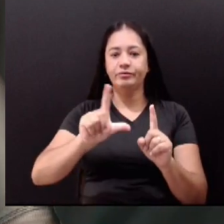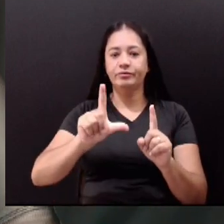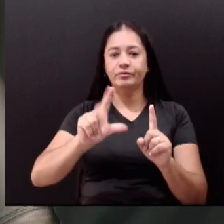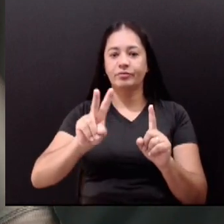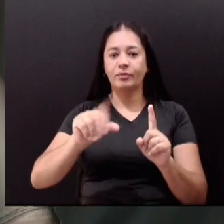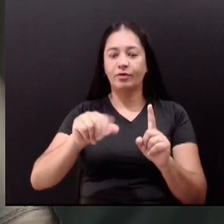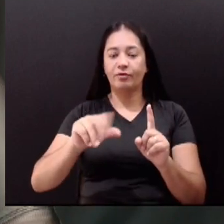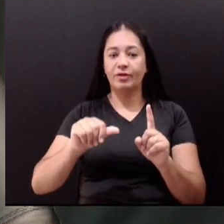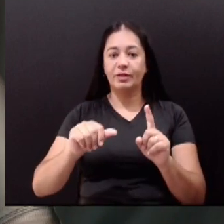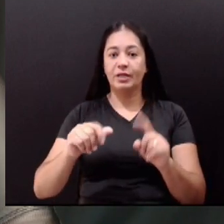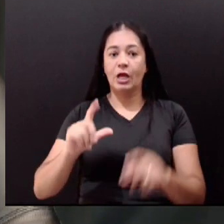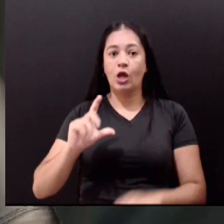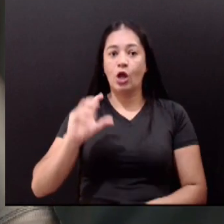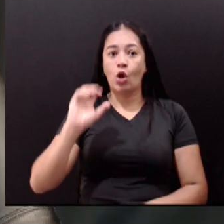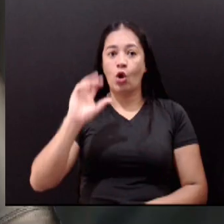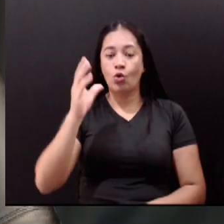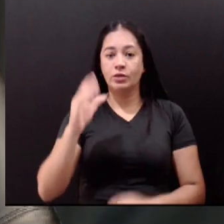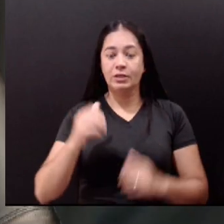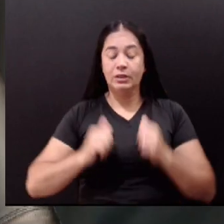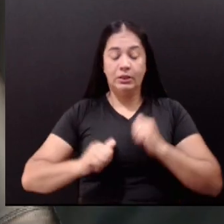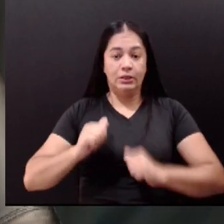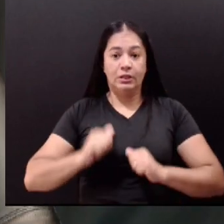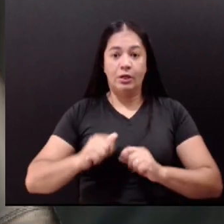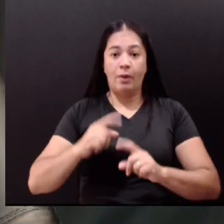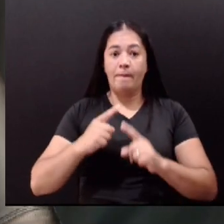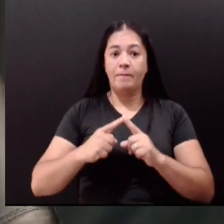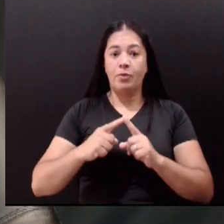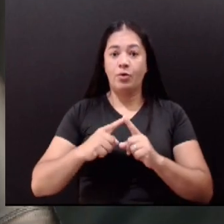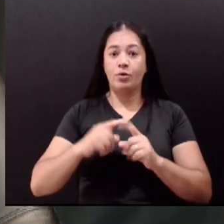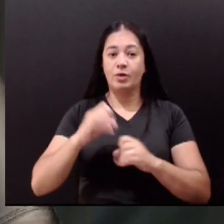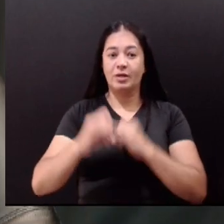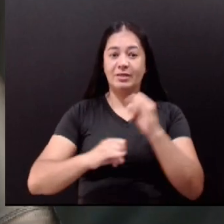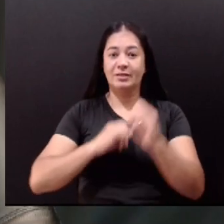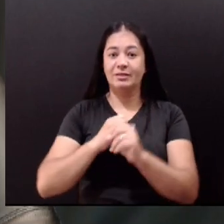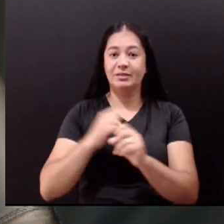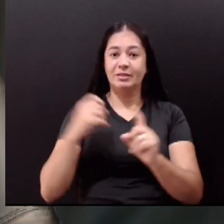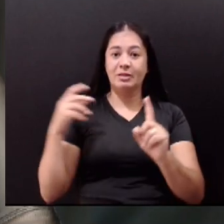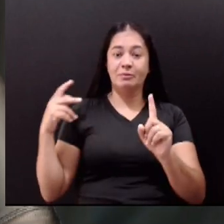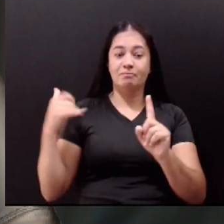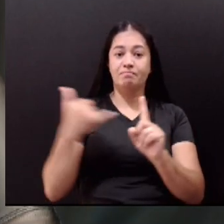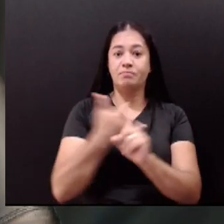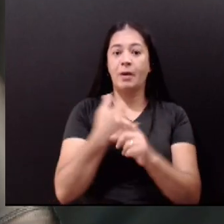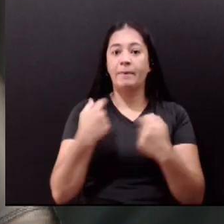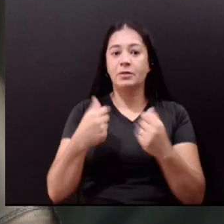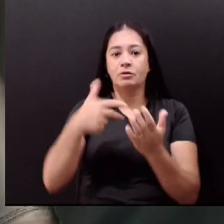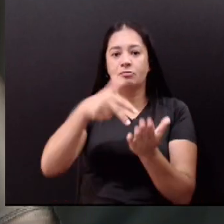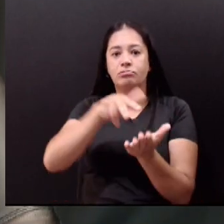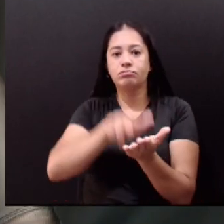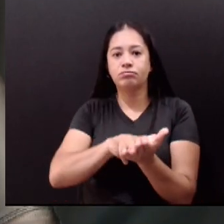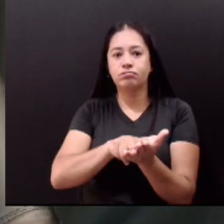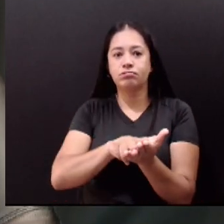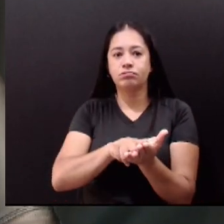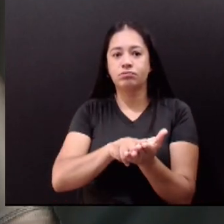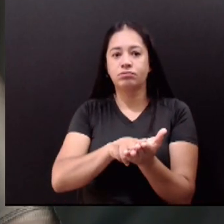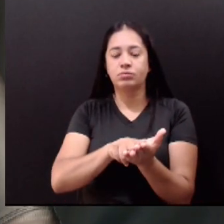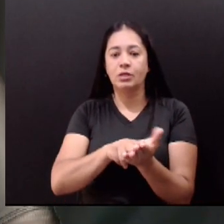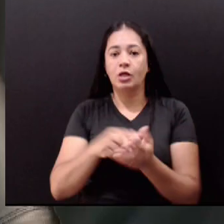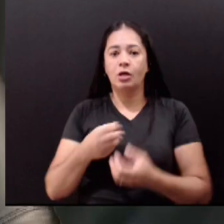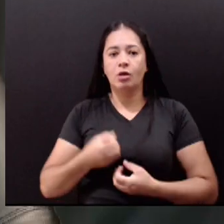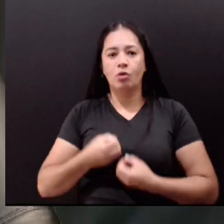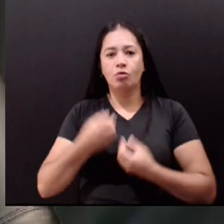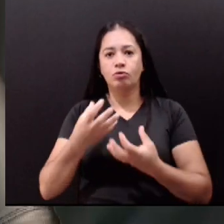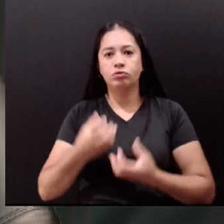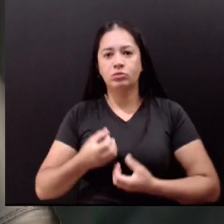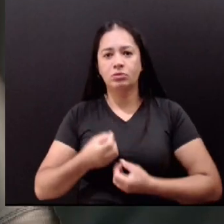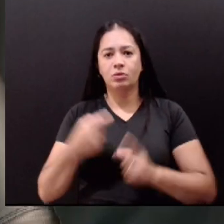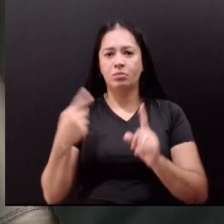após ser alvo de ataques virtuais, precisou ser internada por recomendação médica". Esse é um depoimento, né, da Silvana. Silvana, a